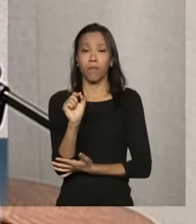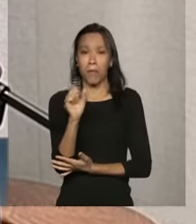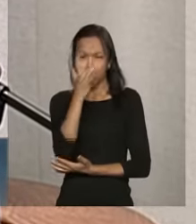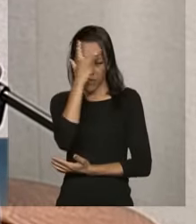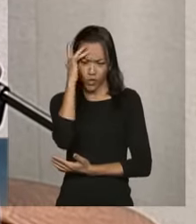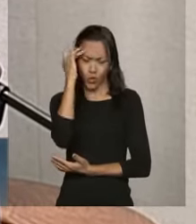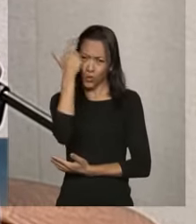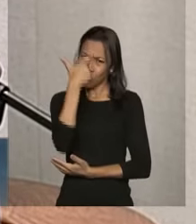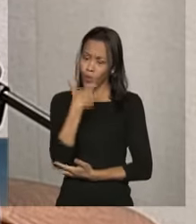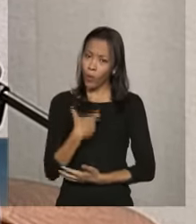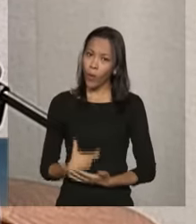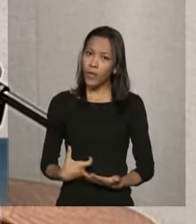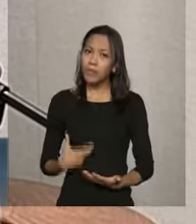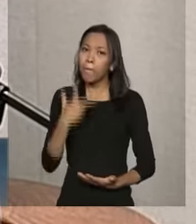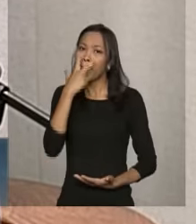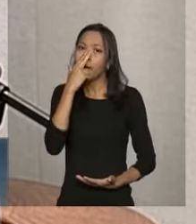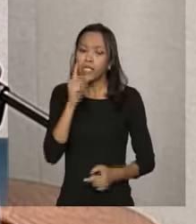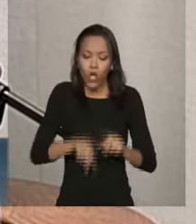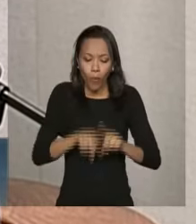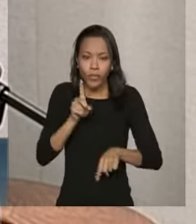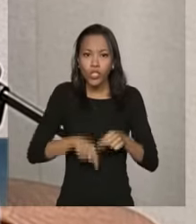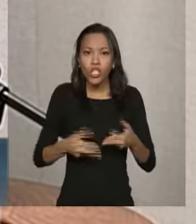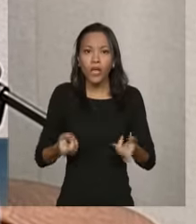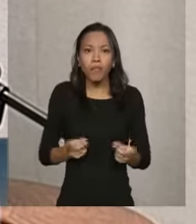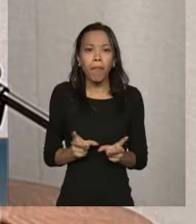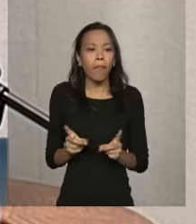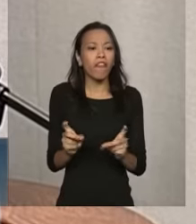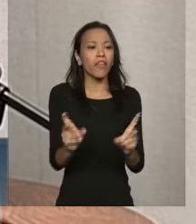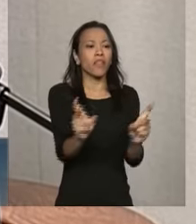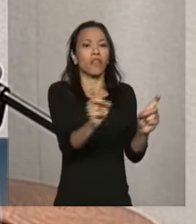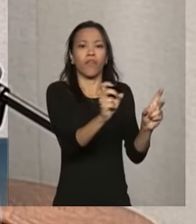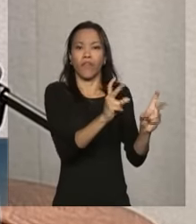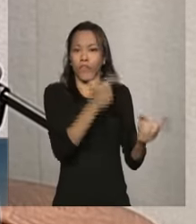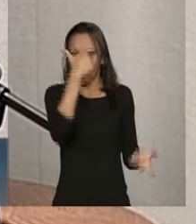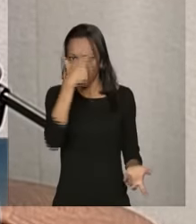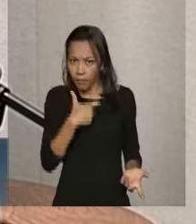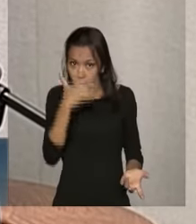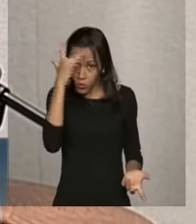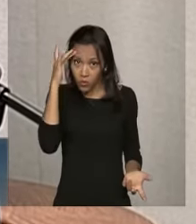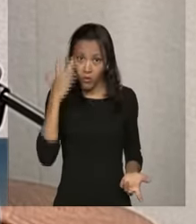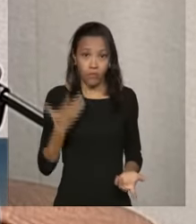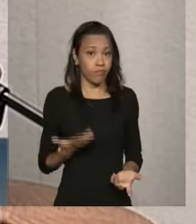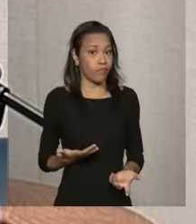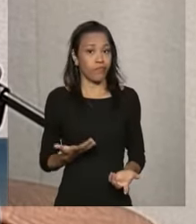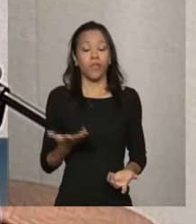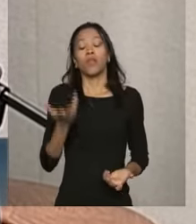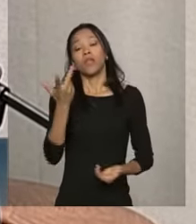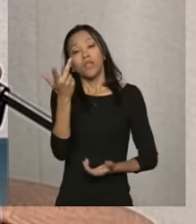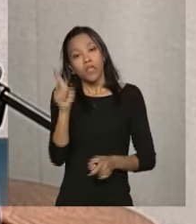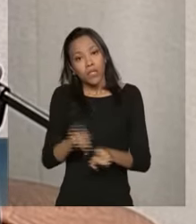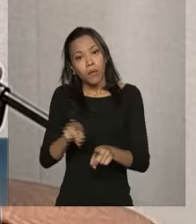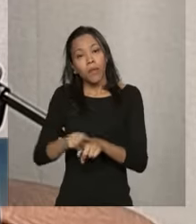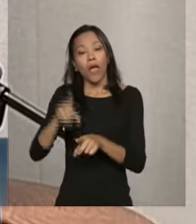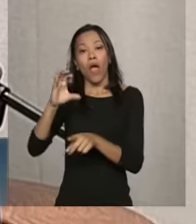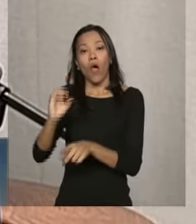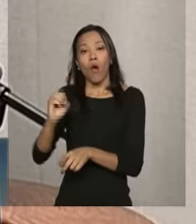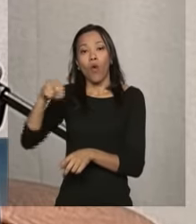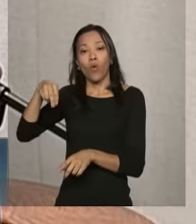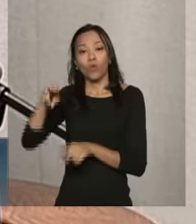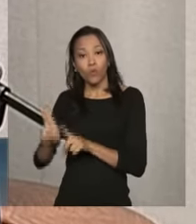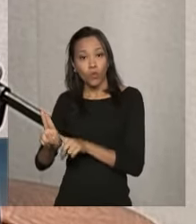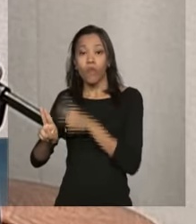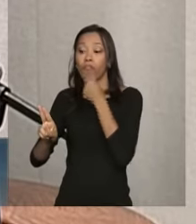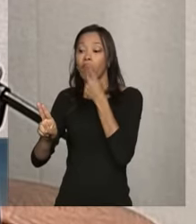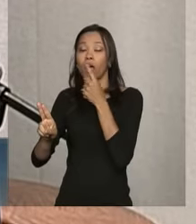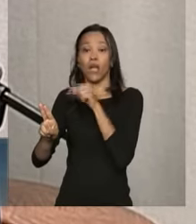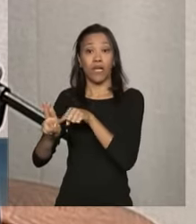pessoas e mercadoria um crime que hoje segundo a Organização das Nações Unidas já é